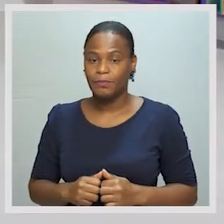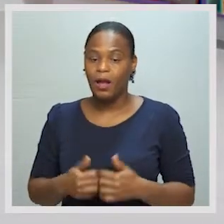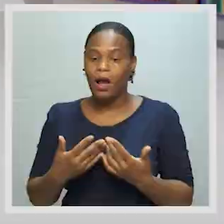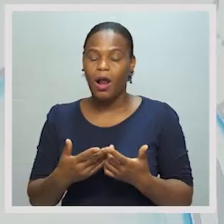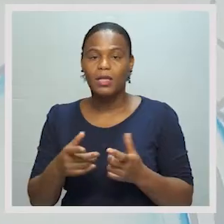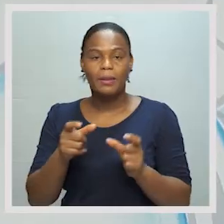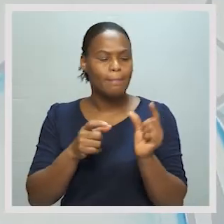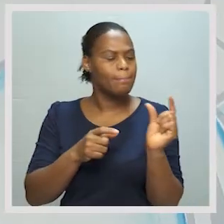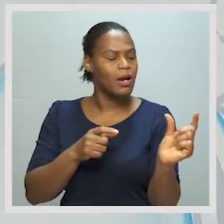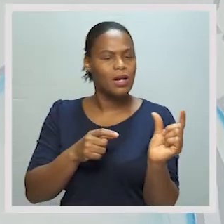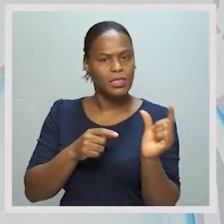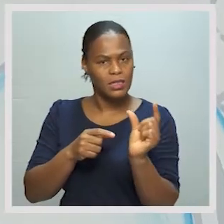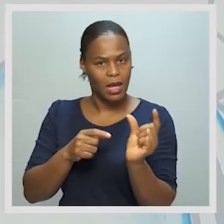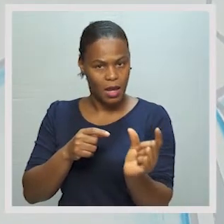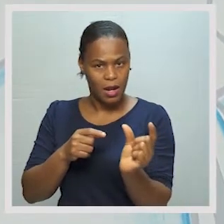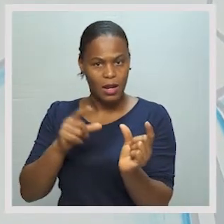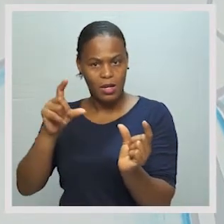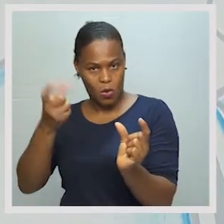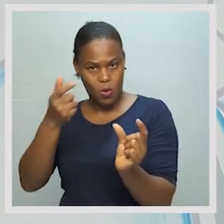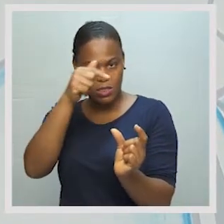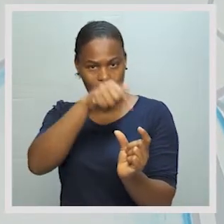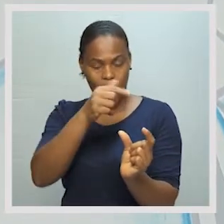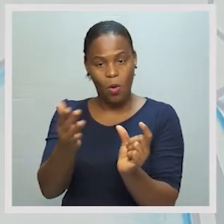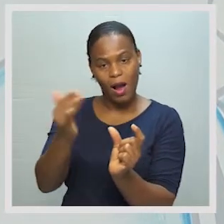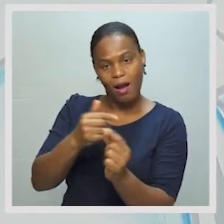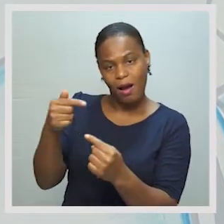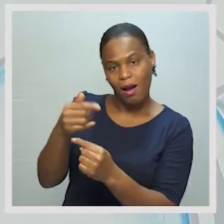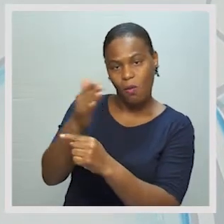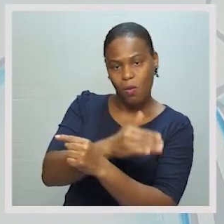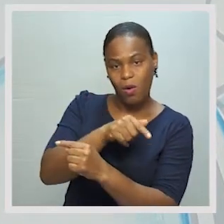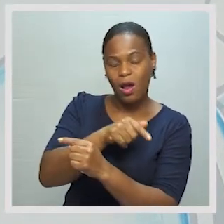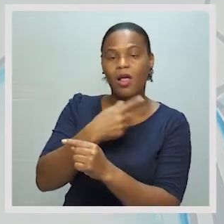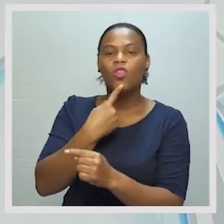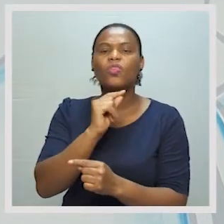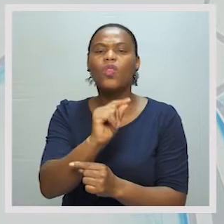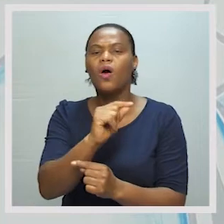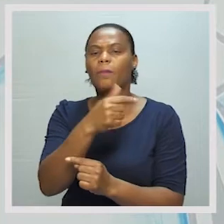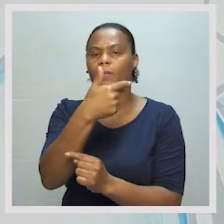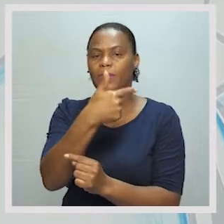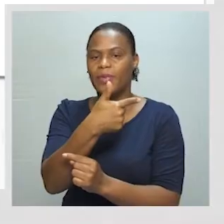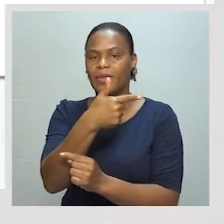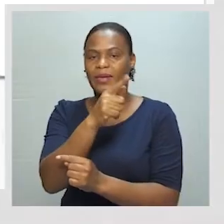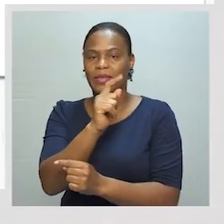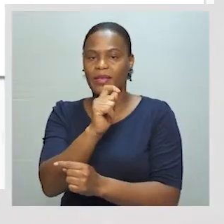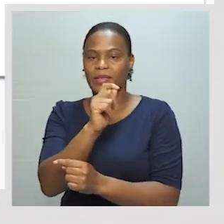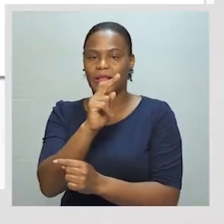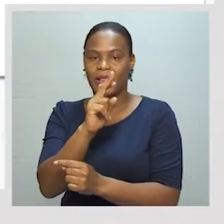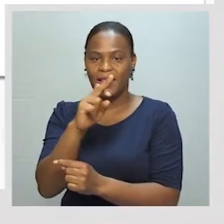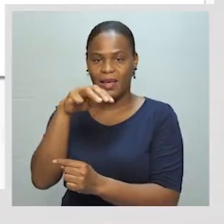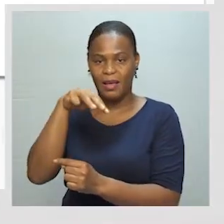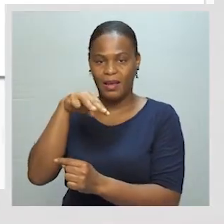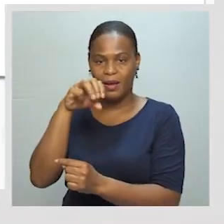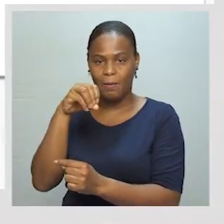essas parcelas na equação nós chamamos de termos. Então, temos no